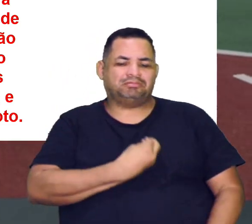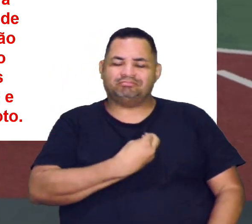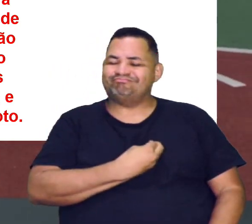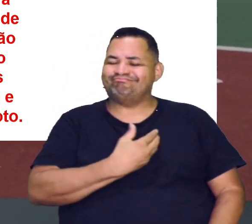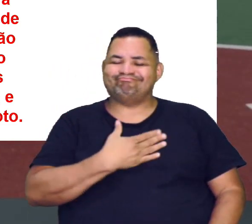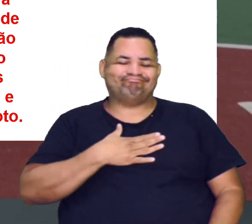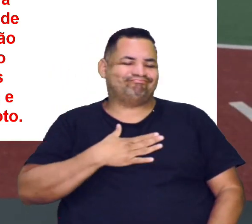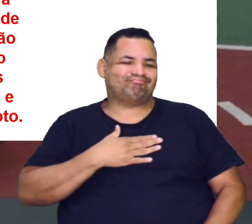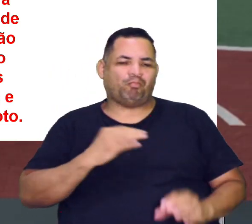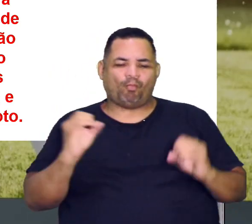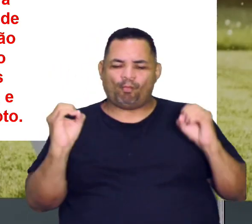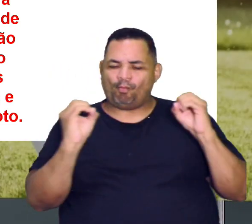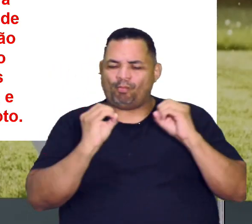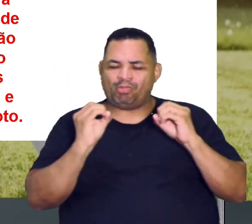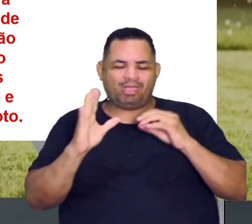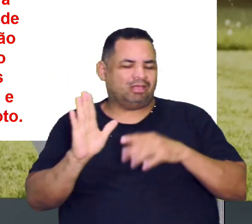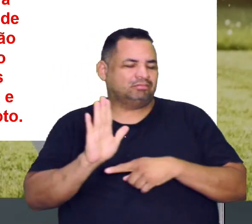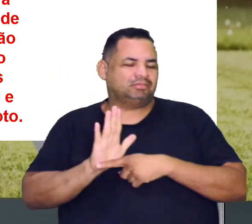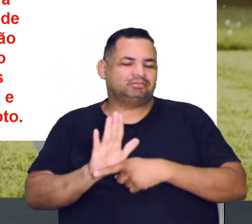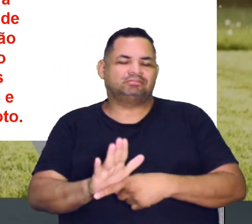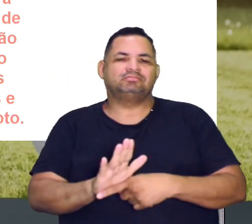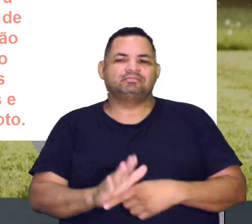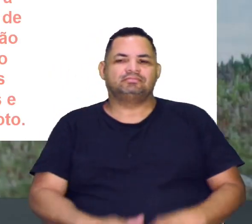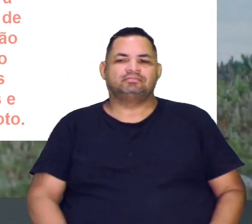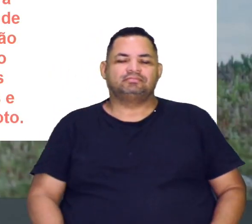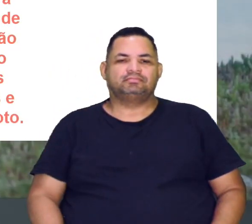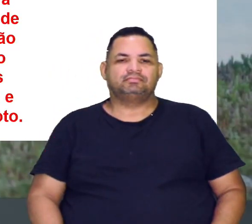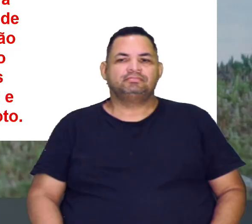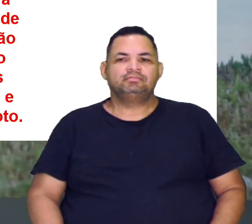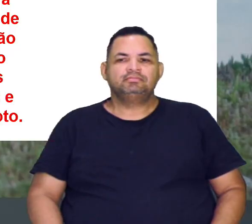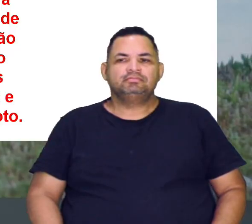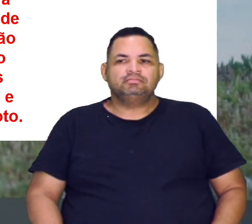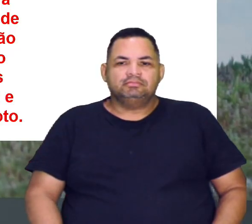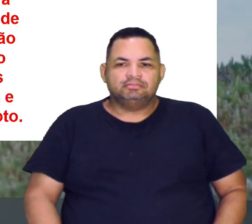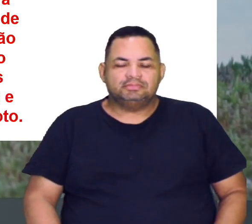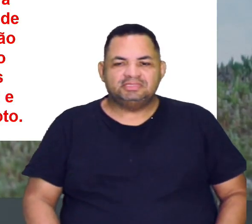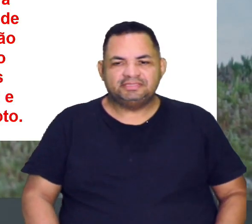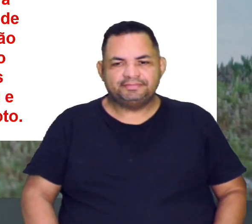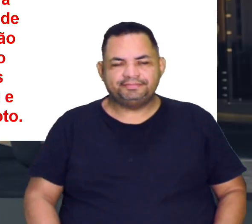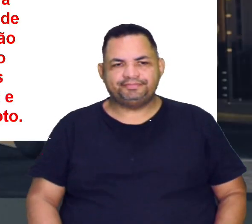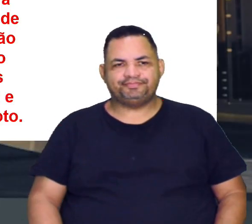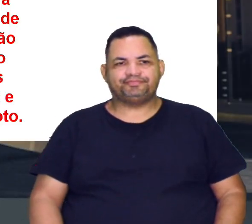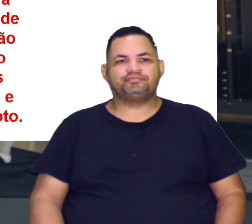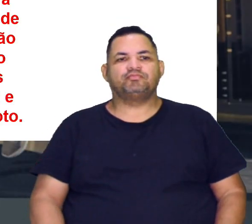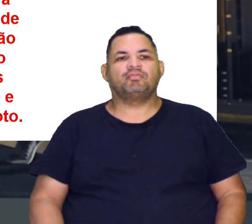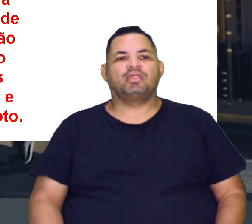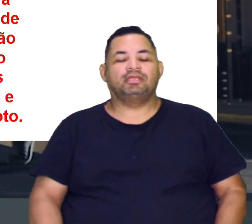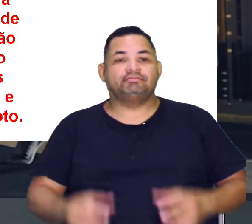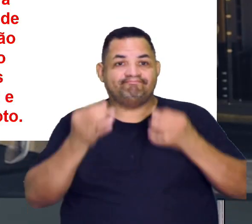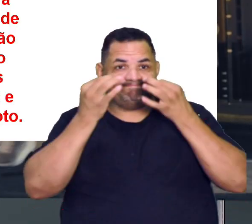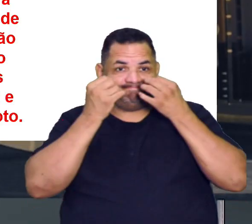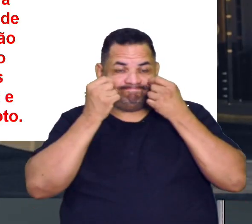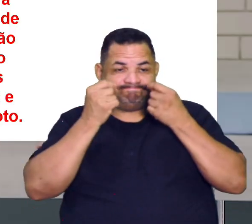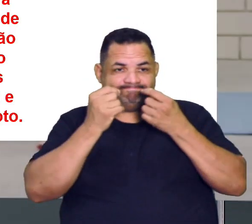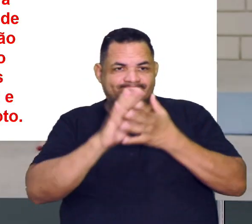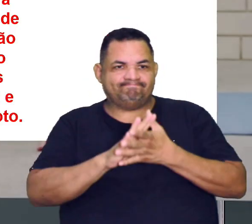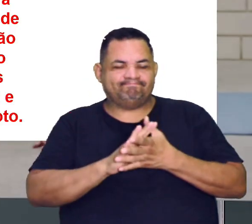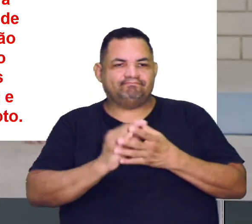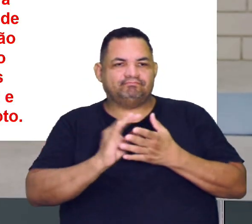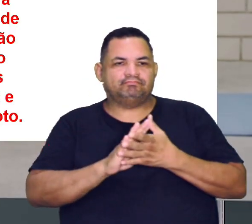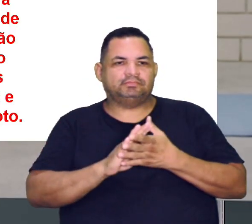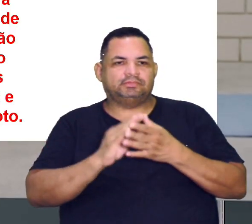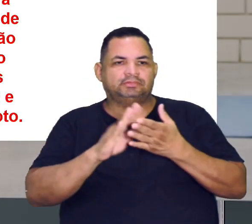pra gente, tá bom? Perfeito. O que mais que a prof traz aí, então? Então, fica já esse alerta, essa